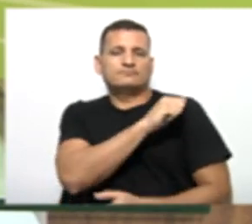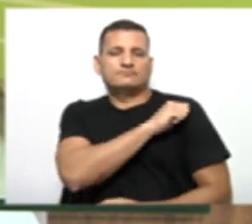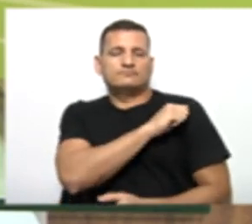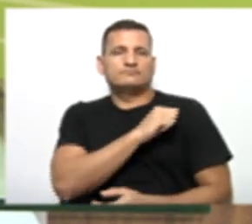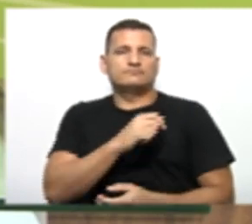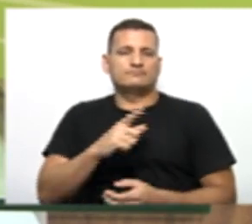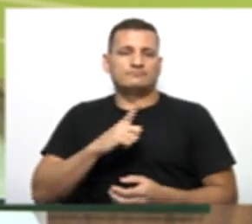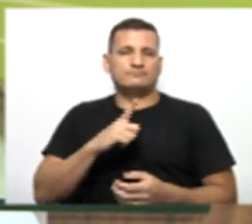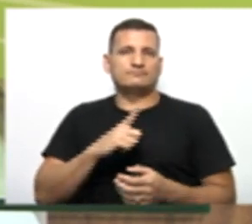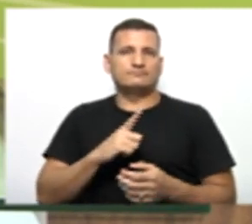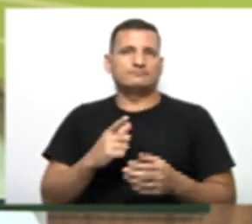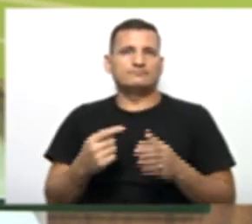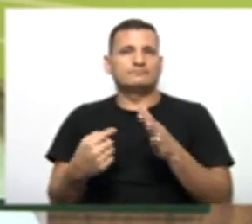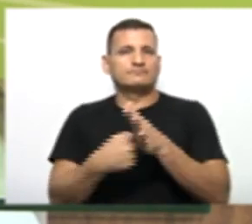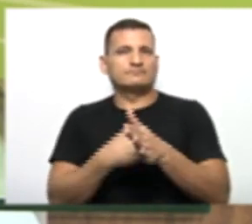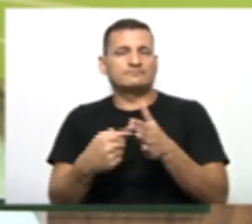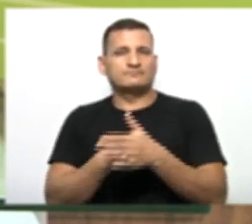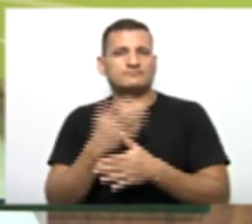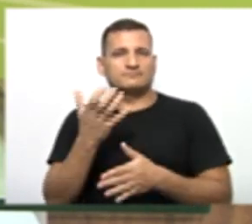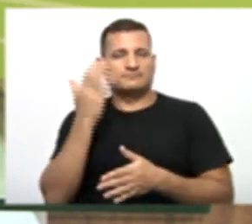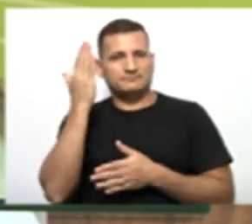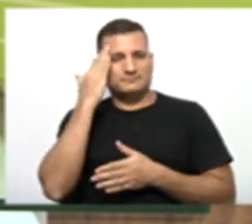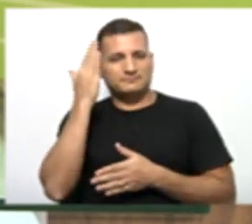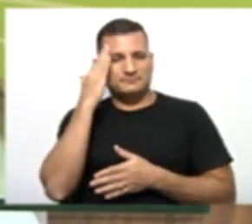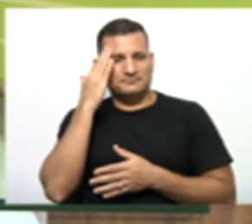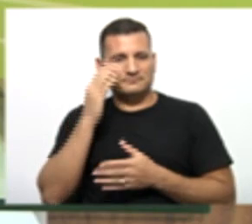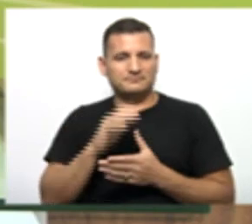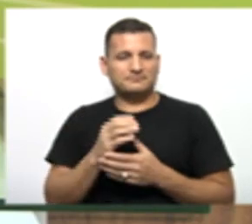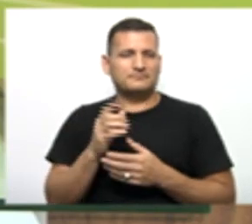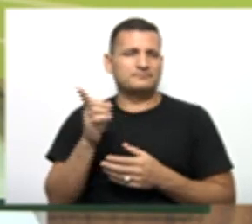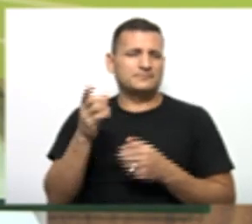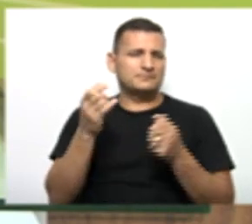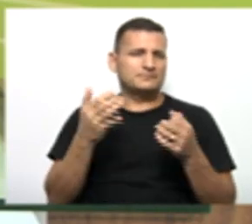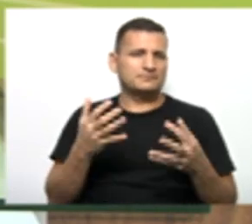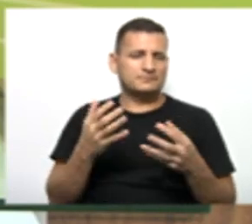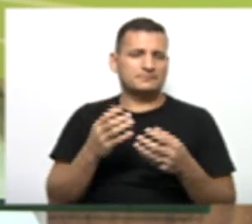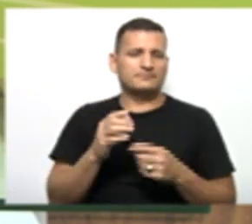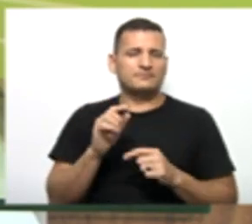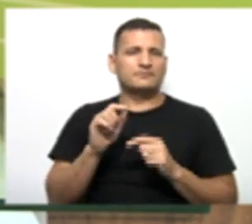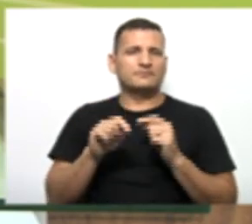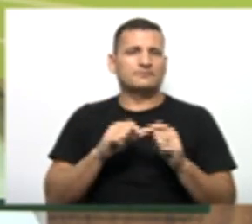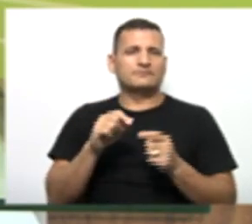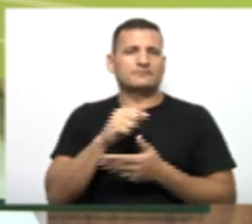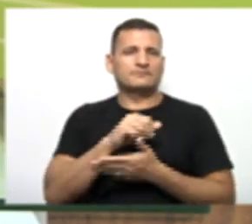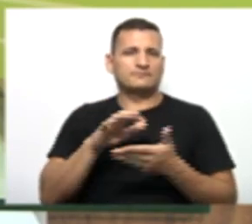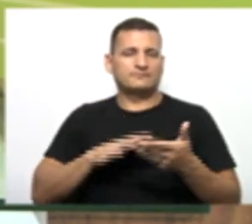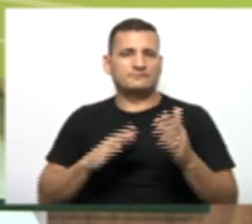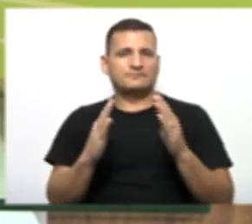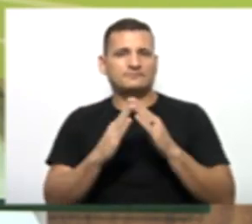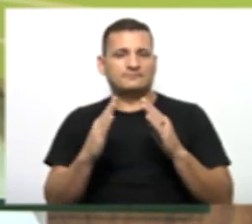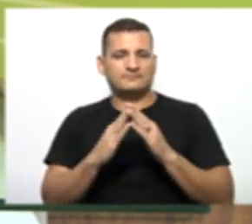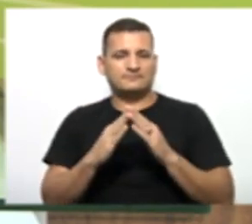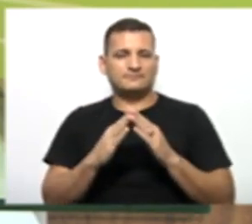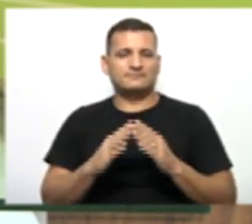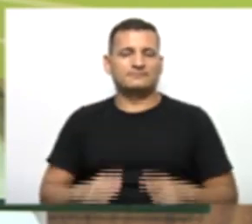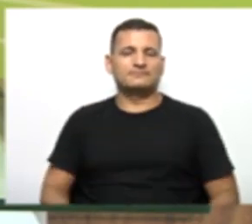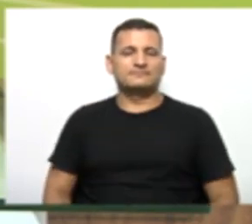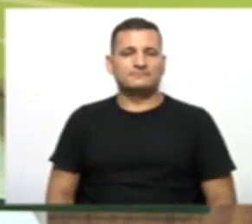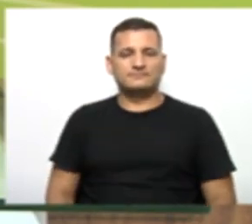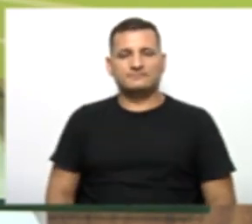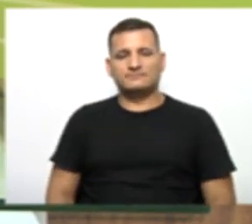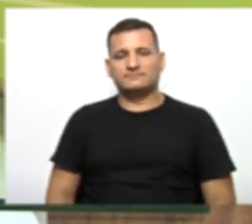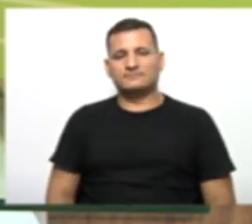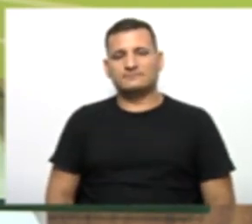muitos questionamentos, eles querem saber como que é. Teria como o senhor explicar um pouco da atividade de percurso que